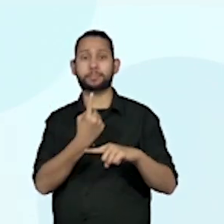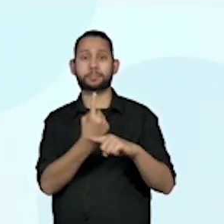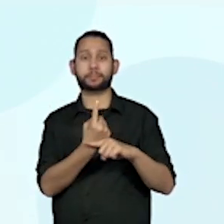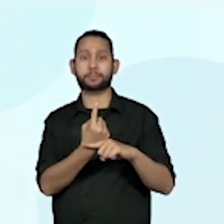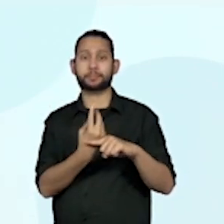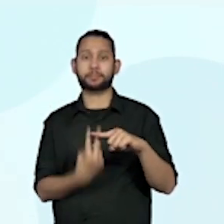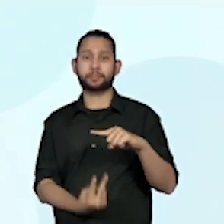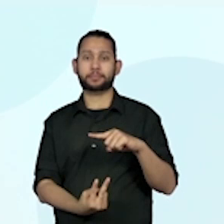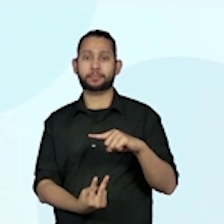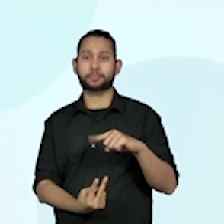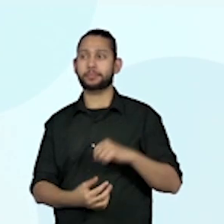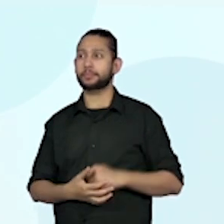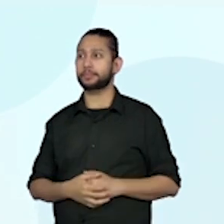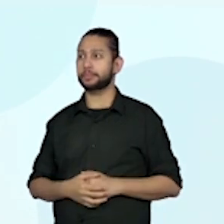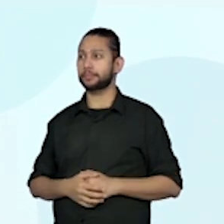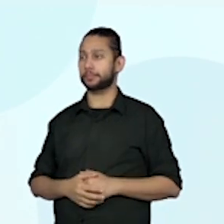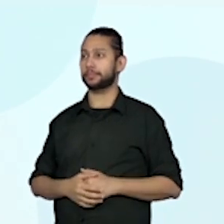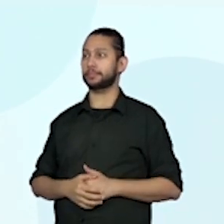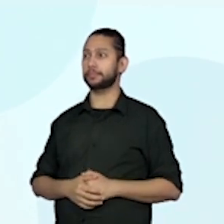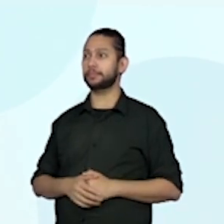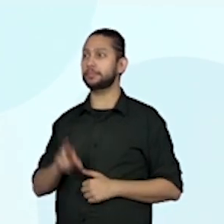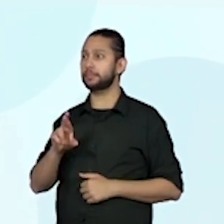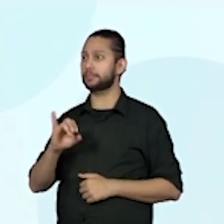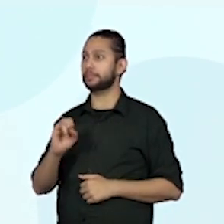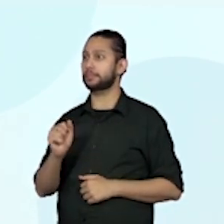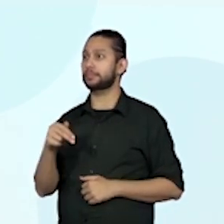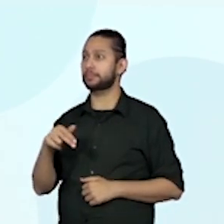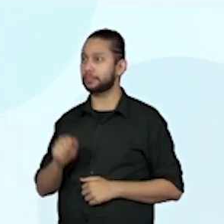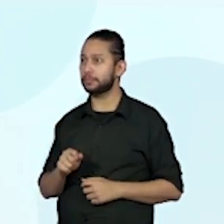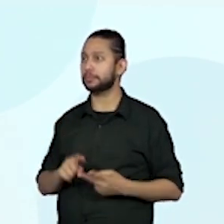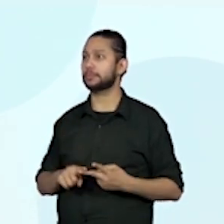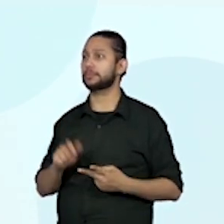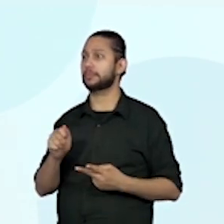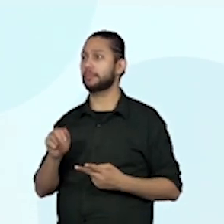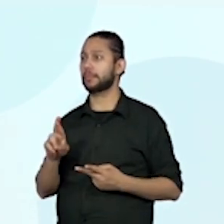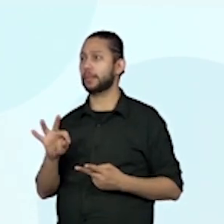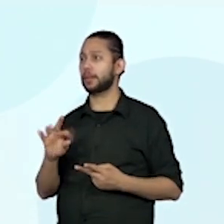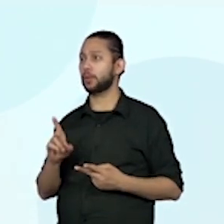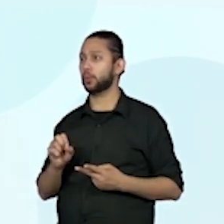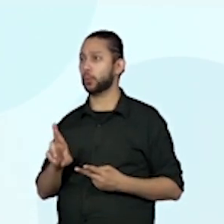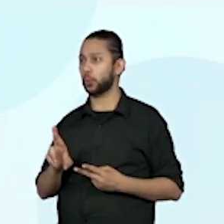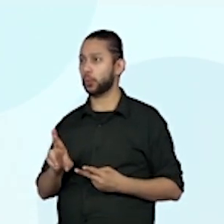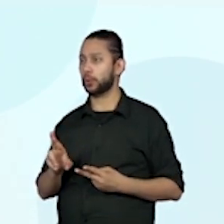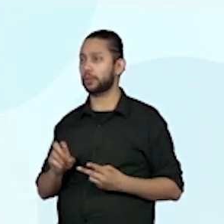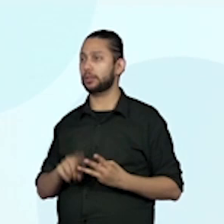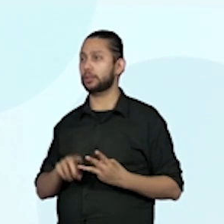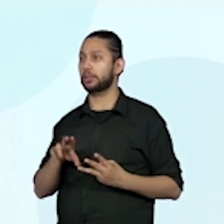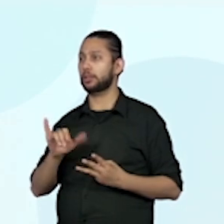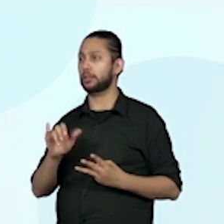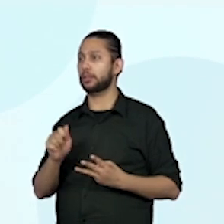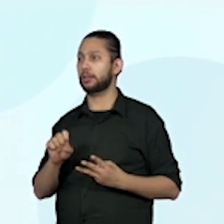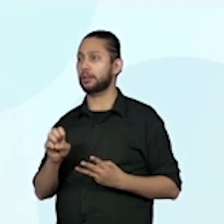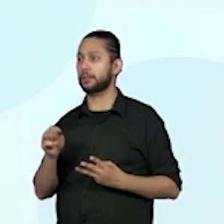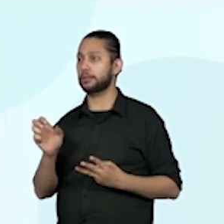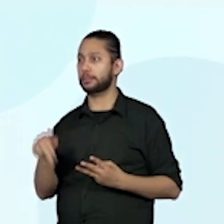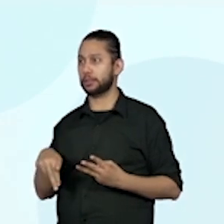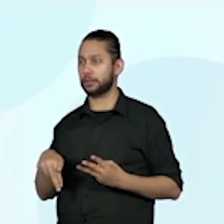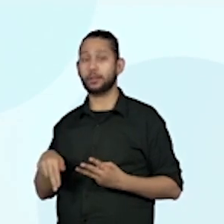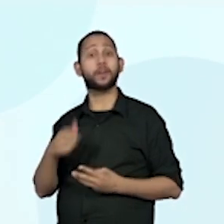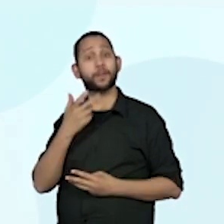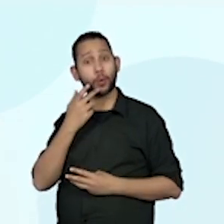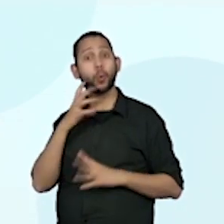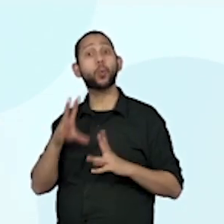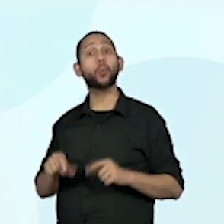respostas. Rihanna, o Arthur, a Yasmin. Isso mesmo, galerinha, todo mundo